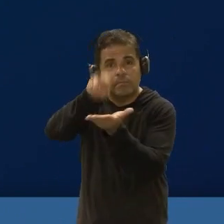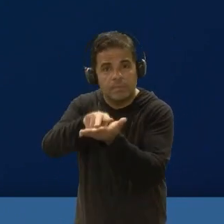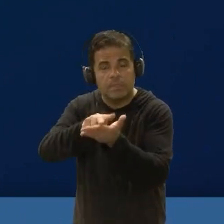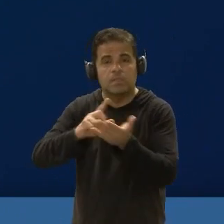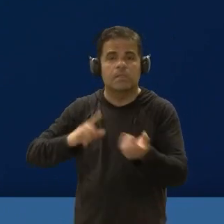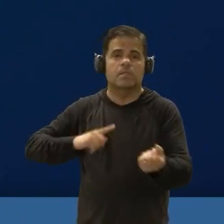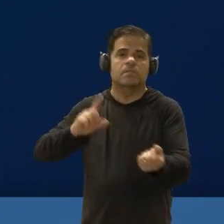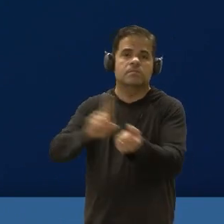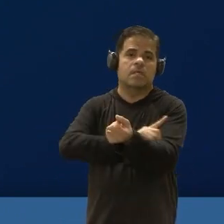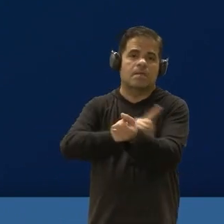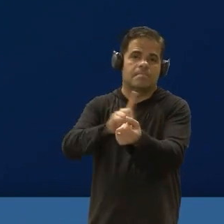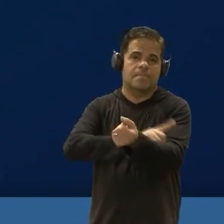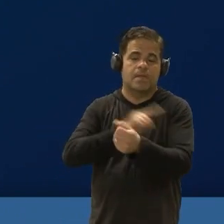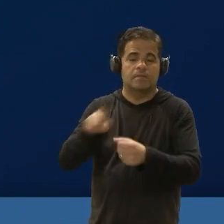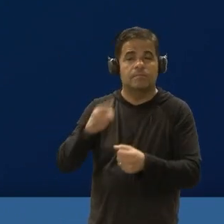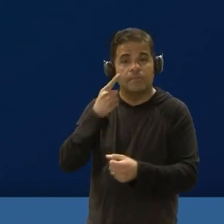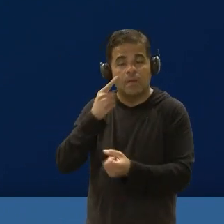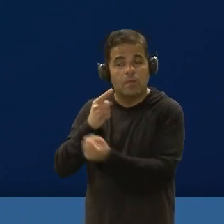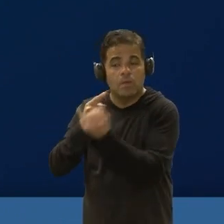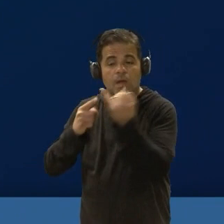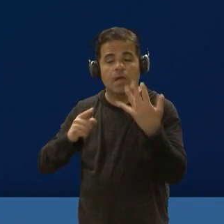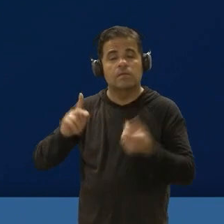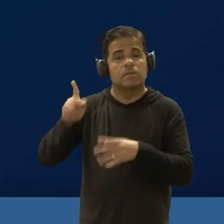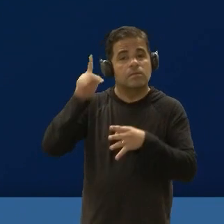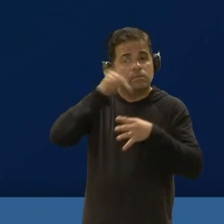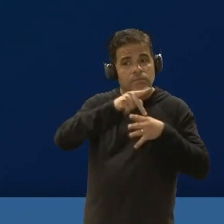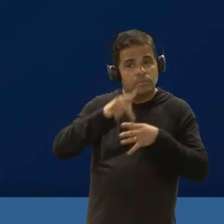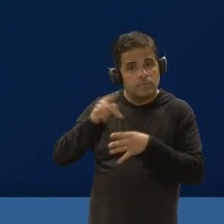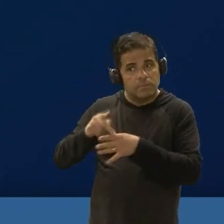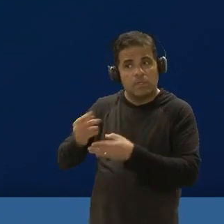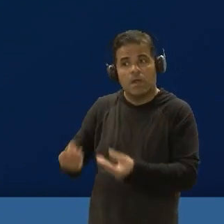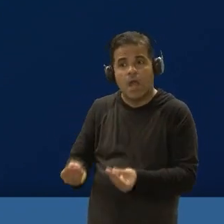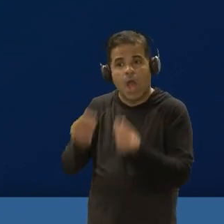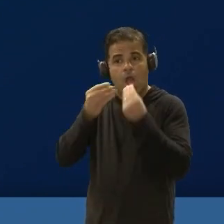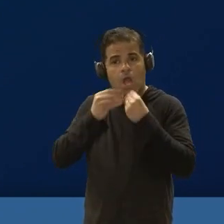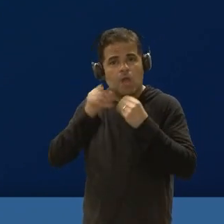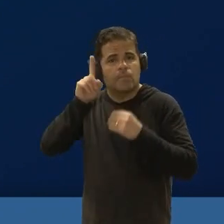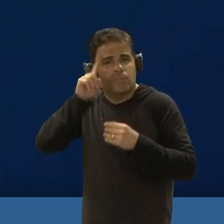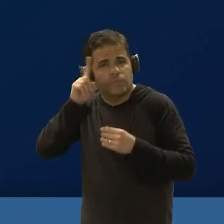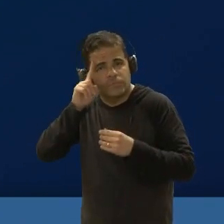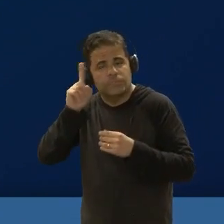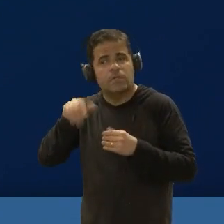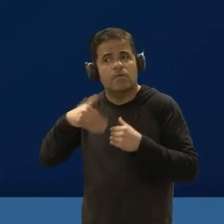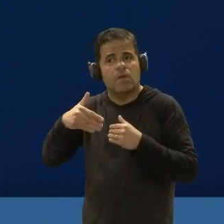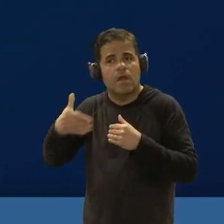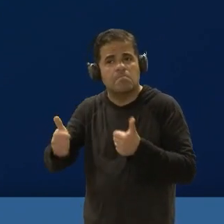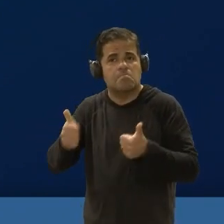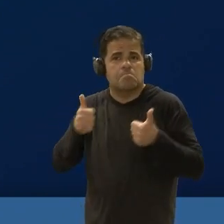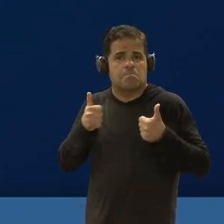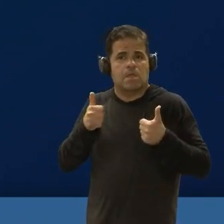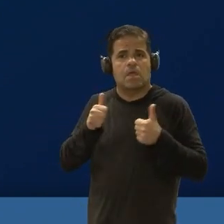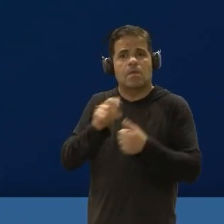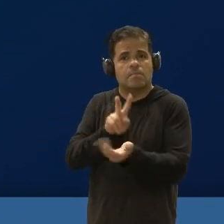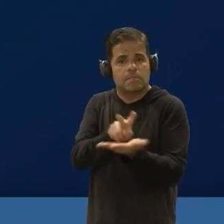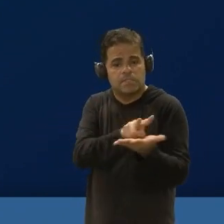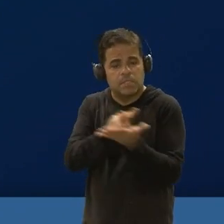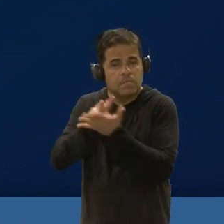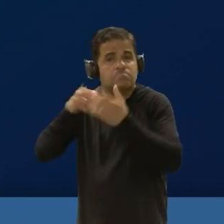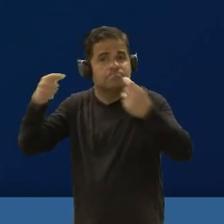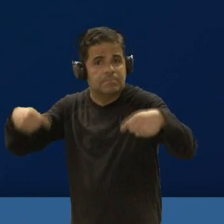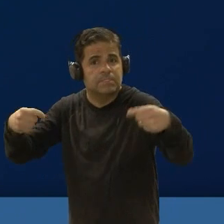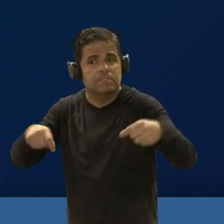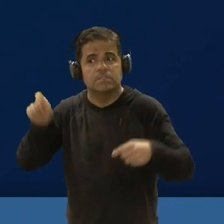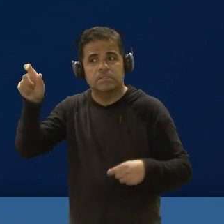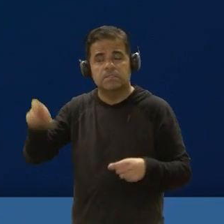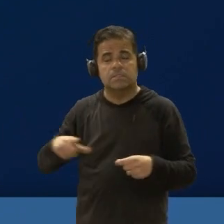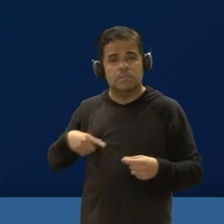diabetes. A quantidade de proteína que a gente ingere por dia, ela fica muito aquém do que o paciente precisa. O